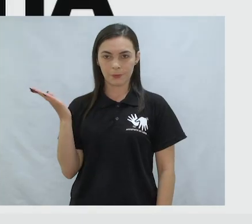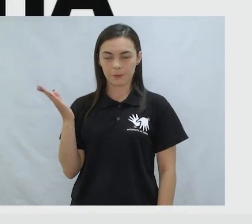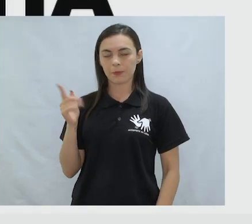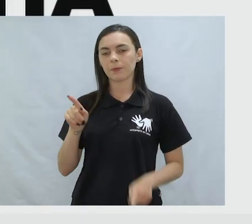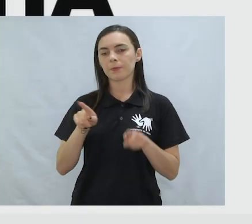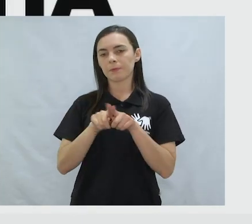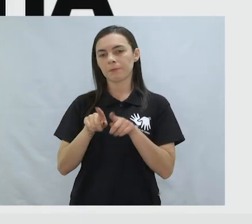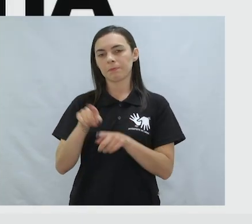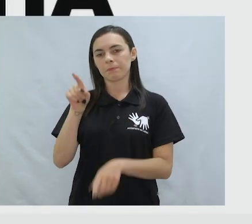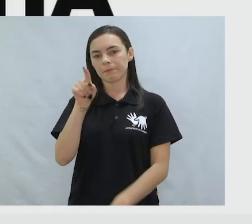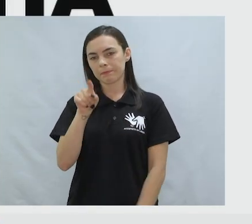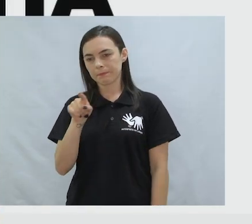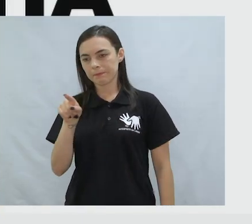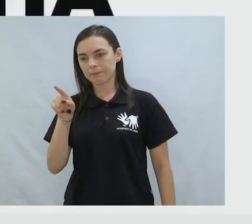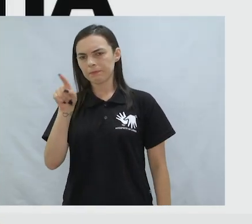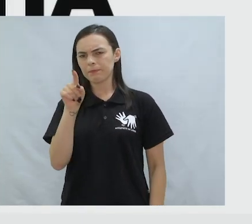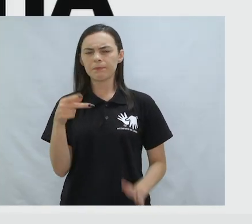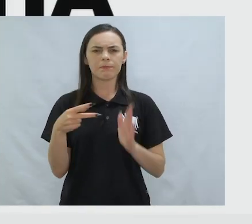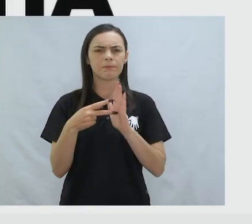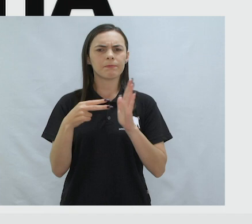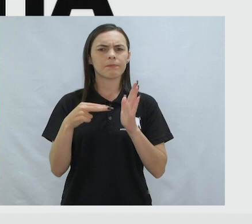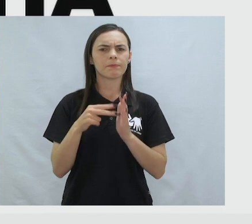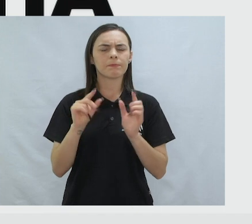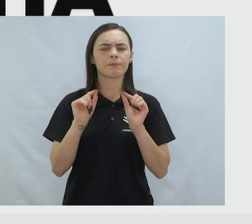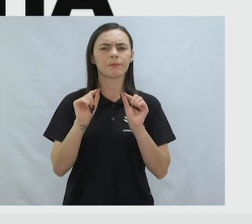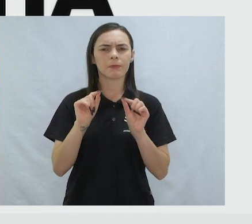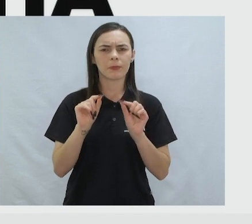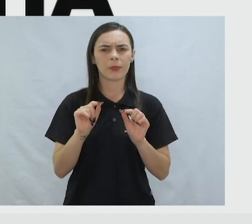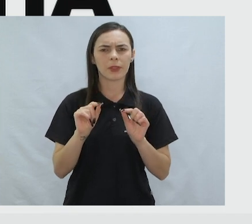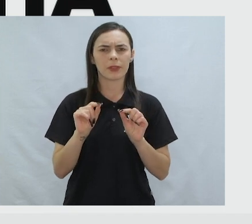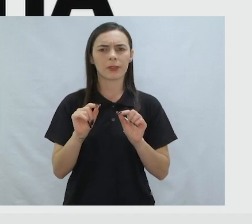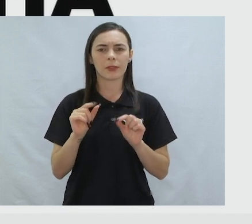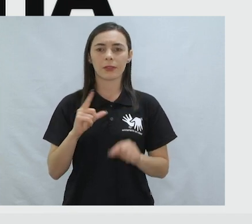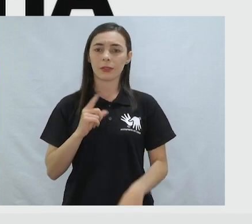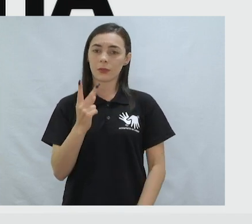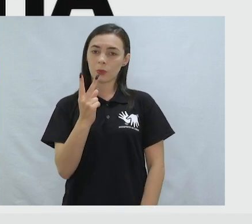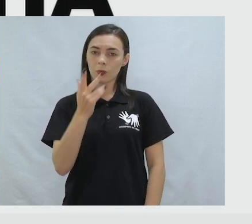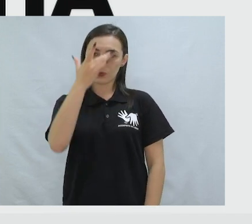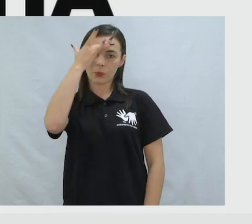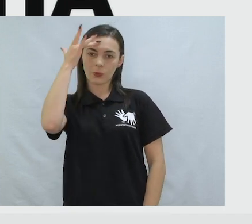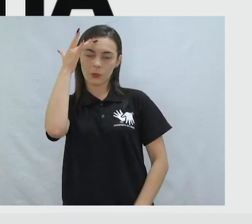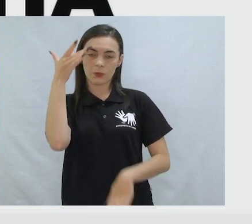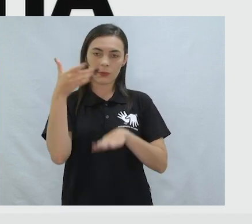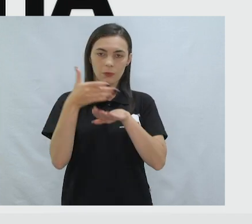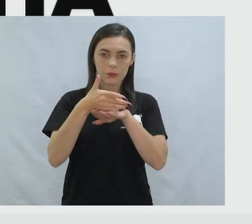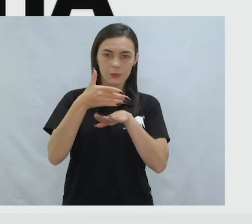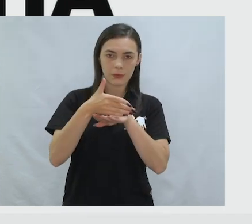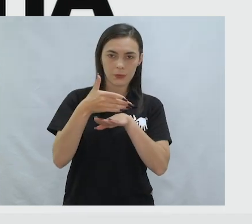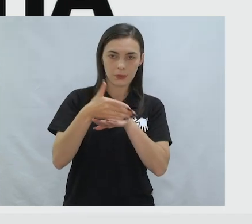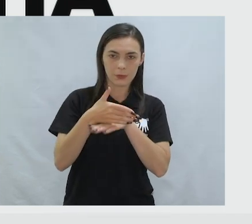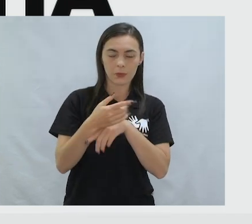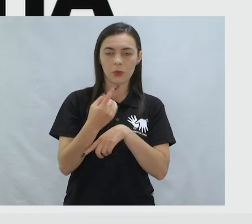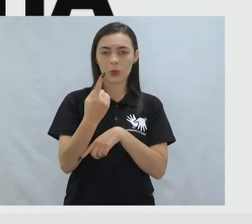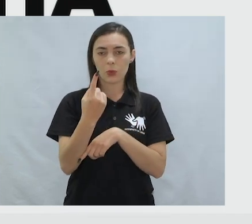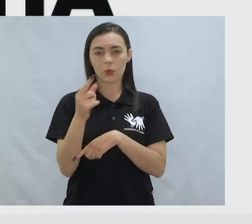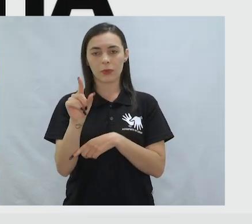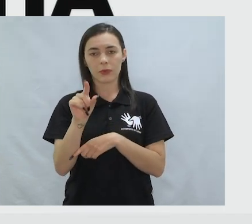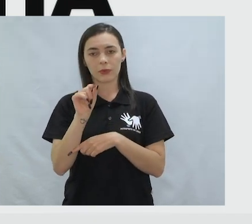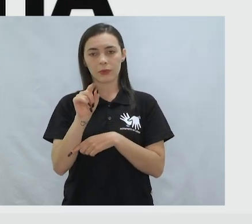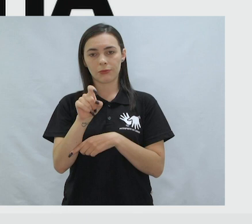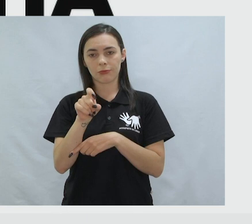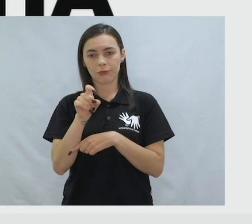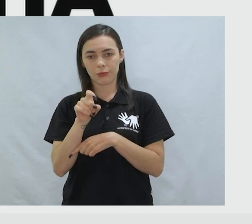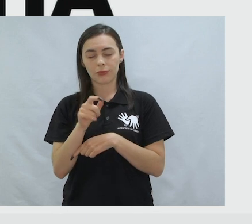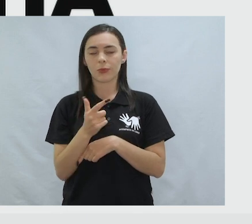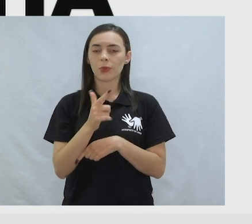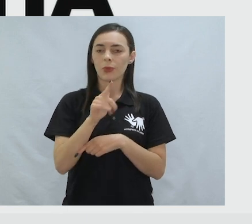aparecendo e uma bolinha. Isso quer dizer o quê? Que vão participar duas pessoas. Uma pessoa vai escolher